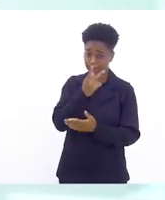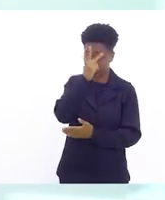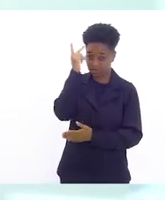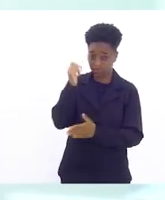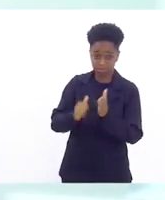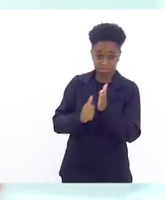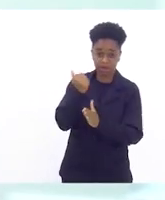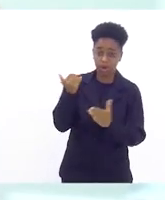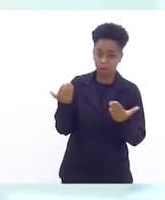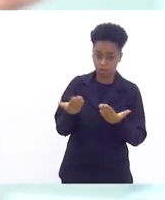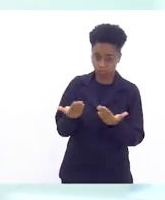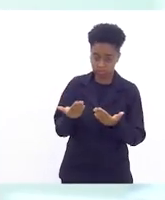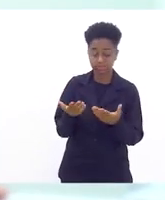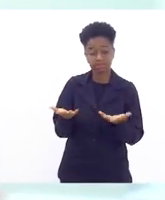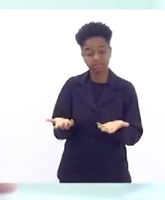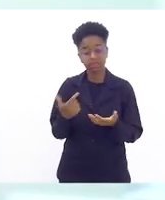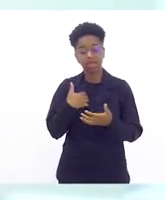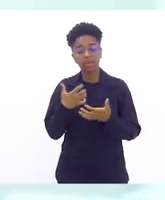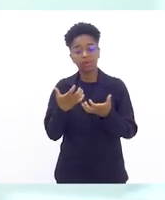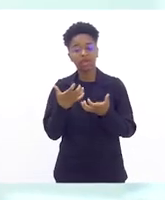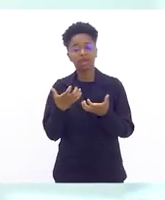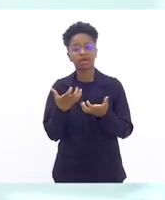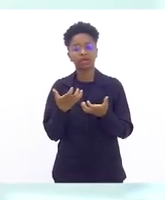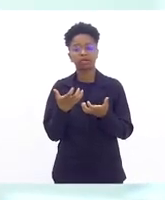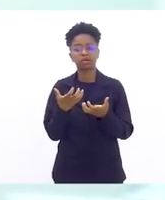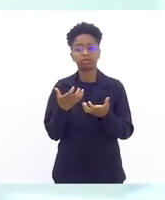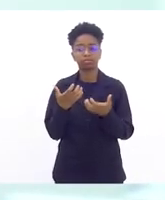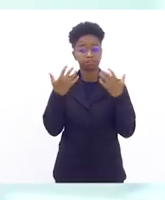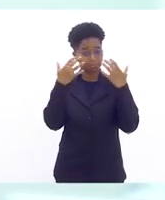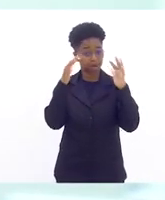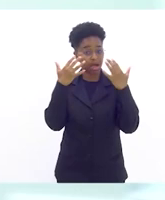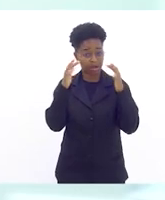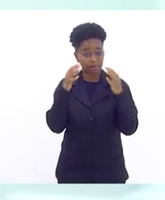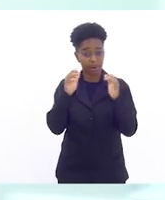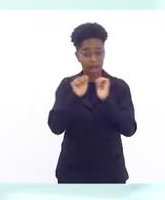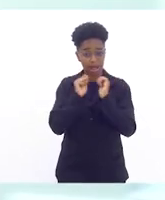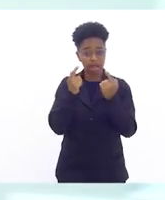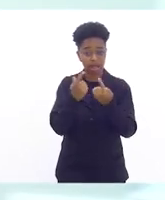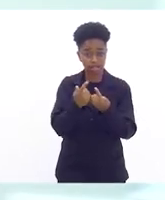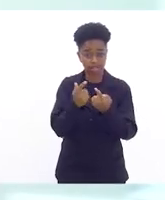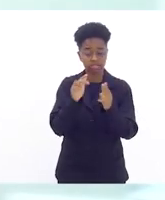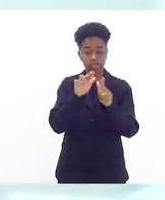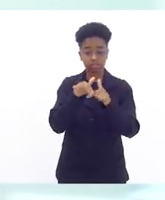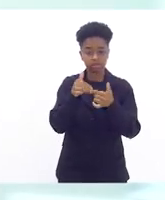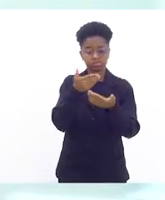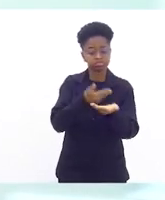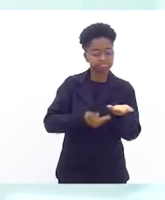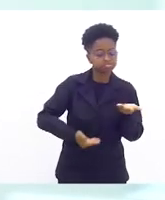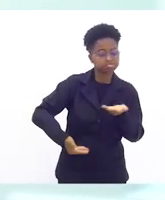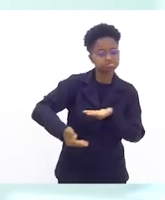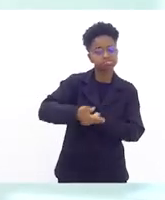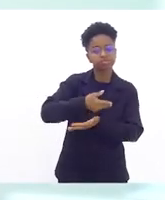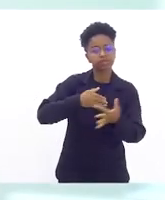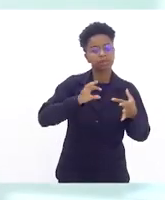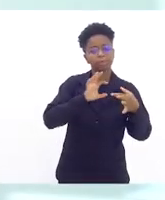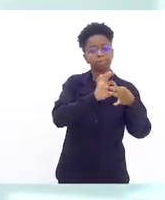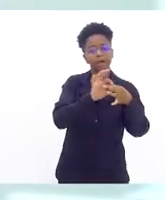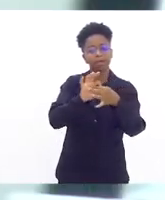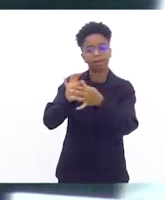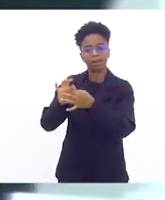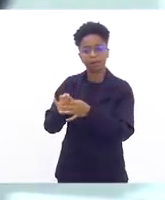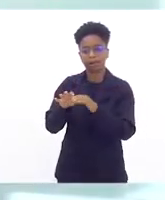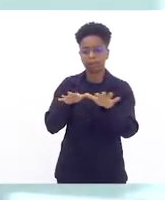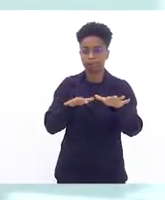e queria dar assim dar os parabéns alérgico por integrar esse movimento